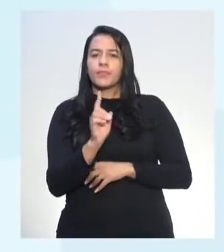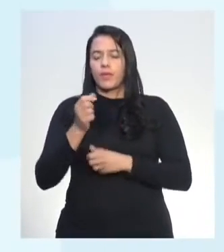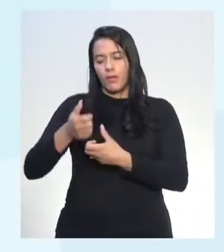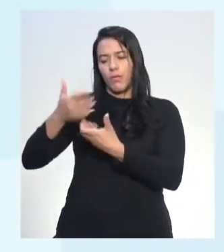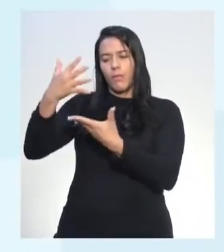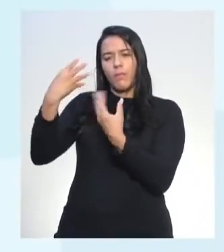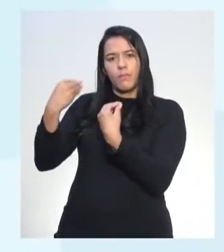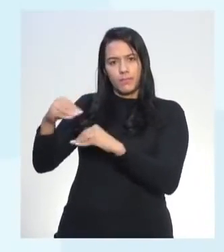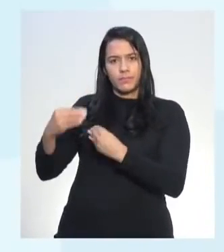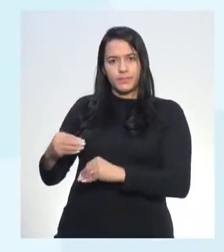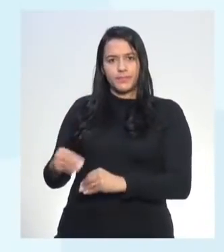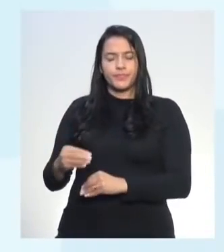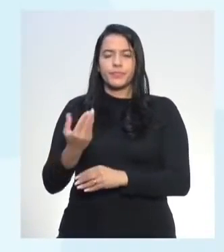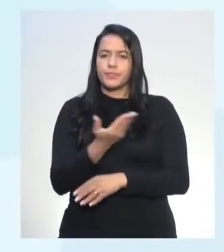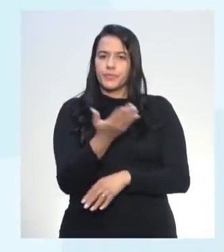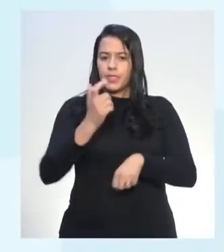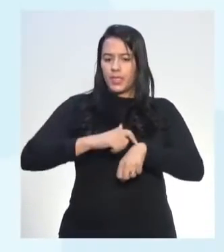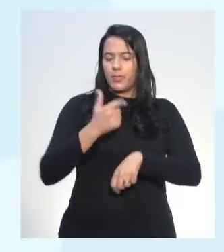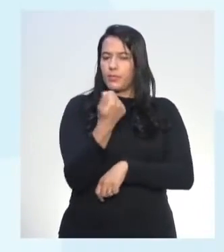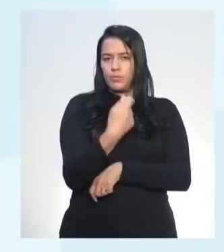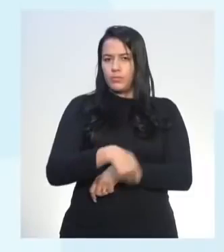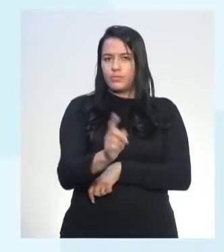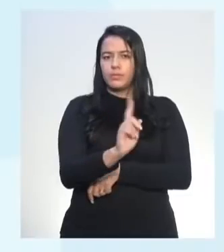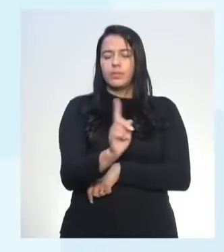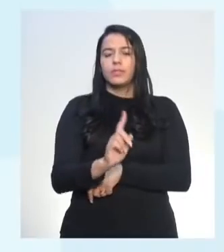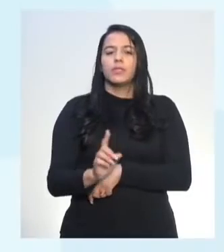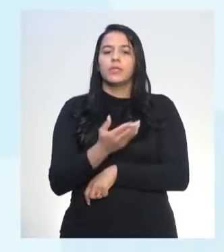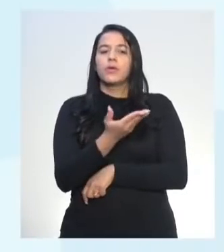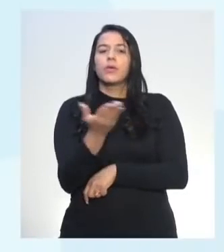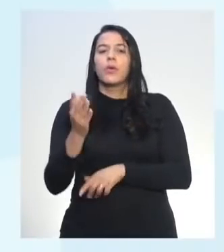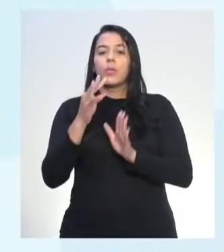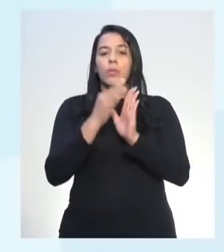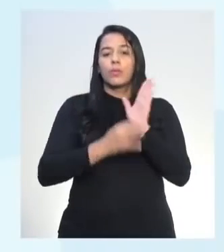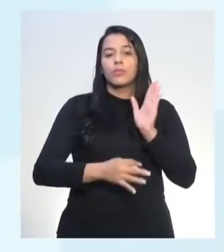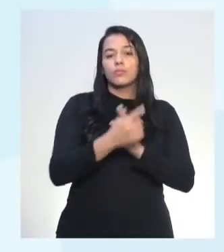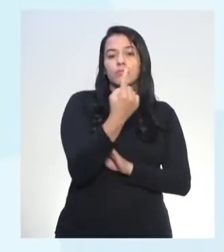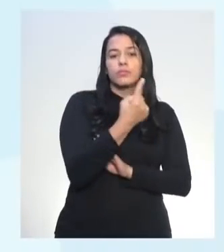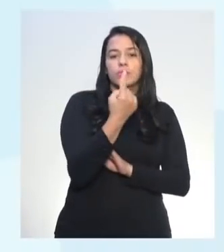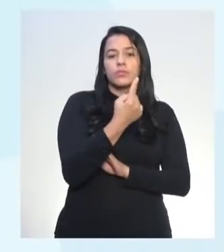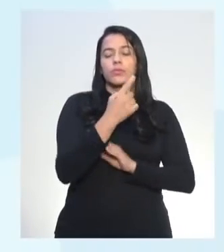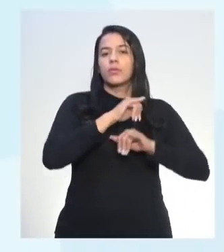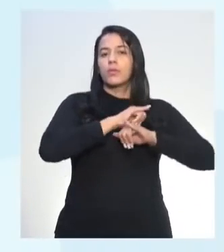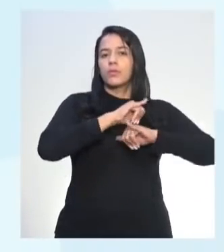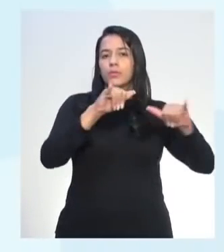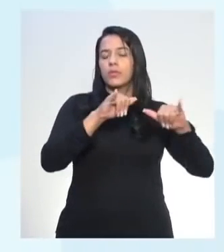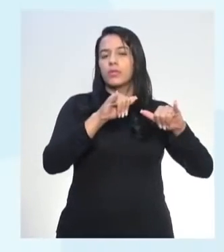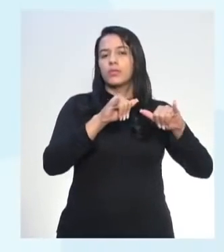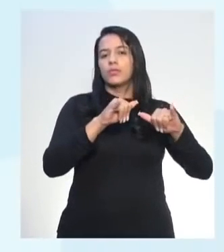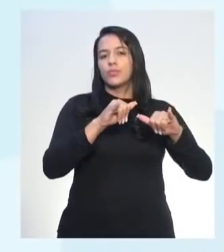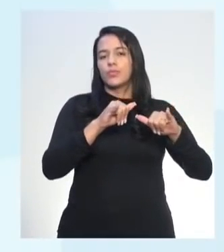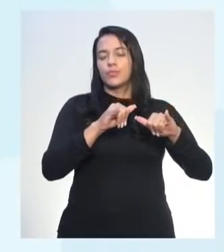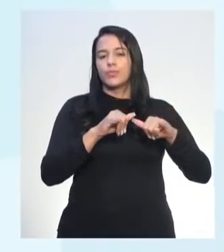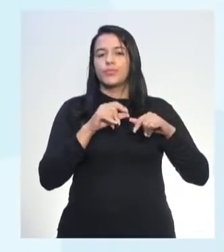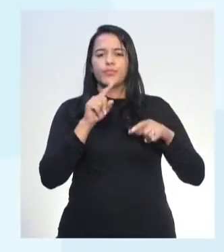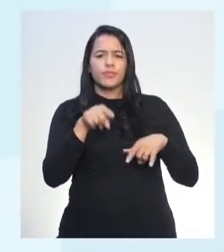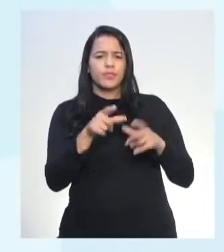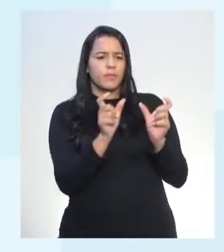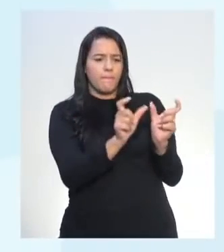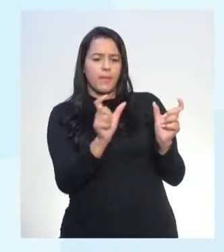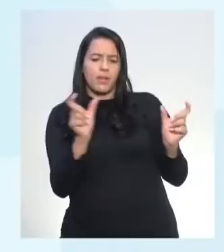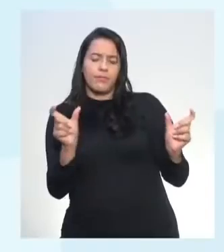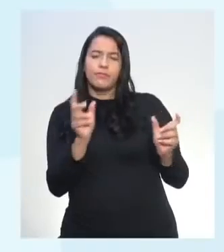mim, quais são as palavras que você não conhece que foi falado na primeira notícia? A primeira